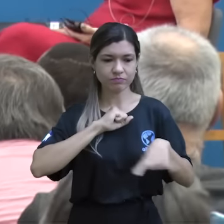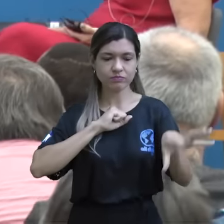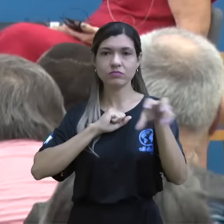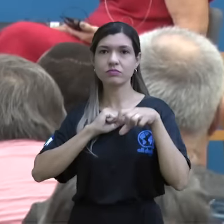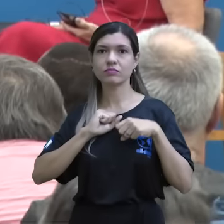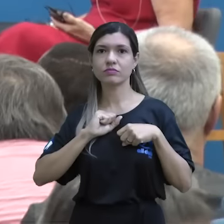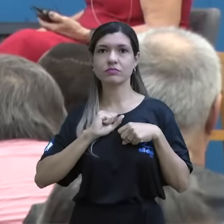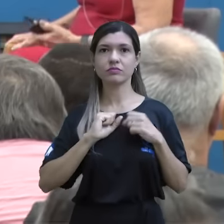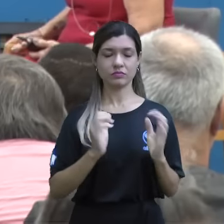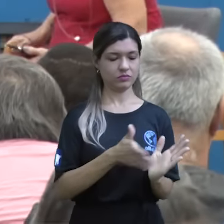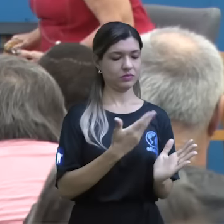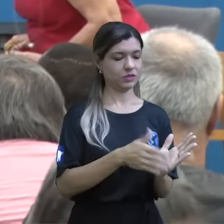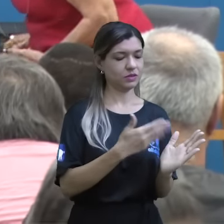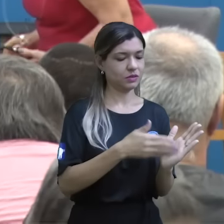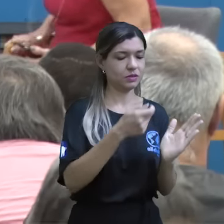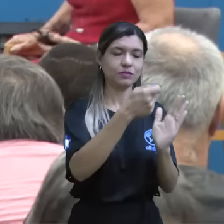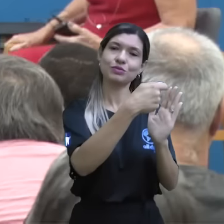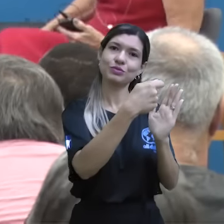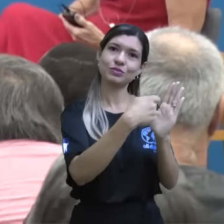já perdi.